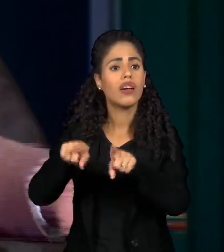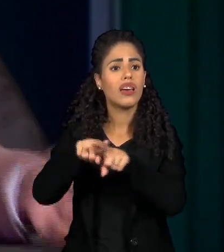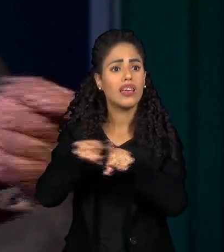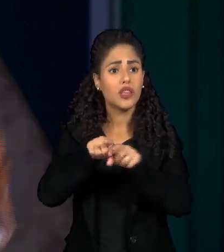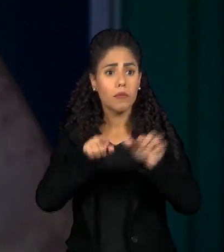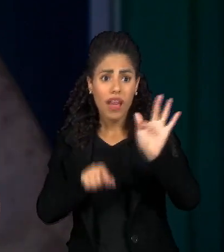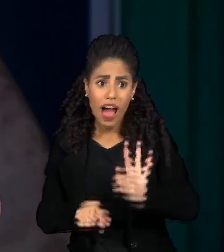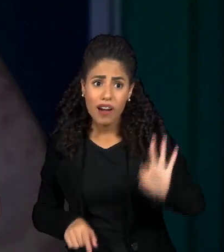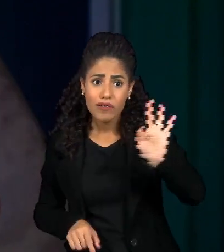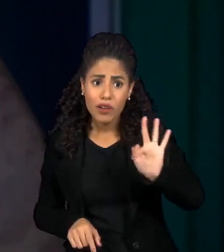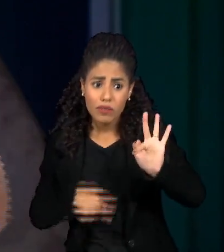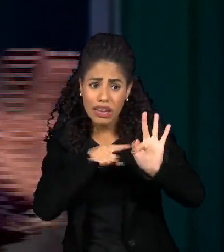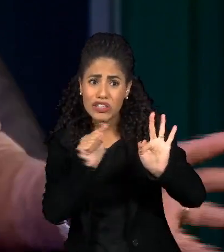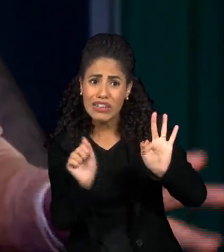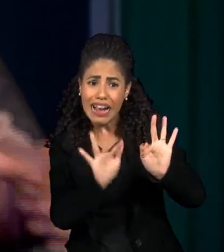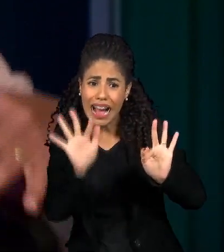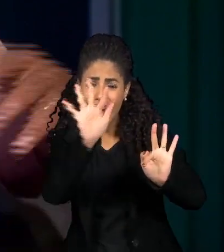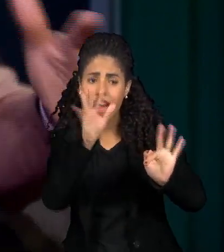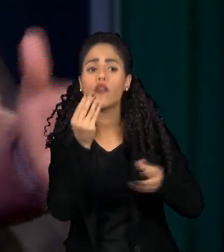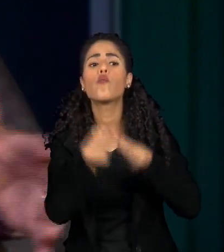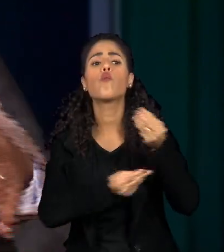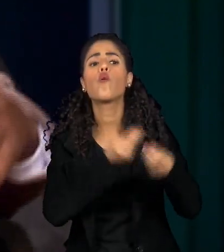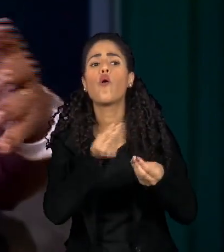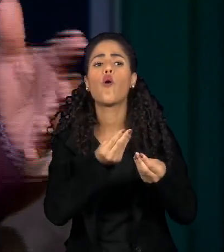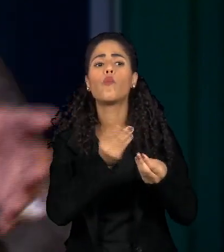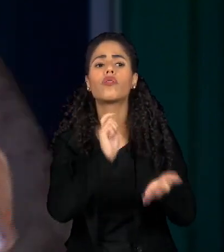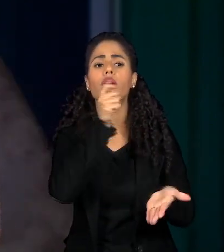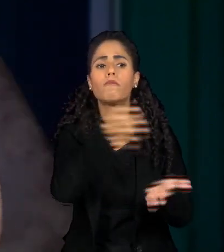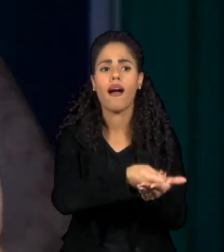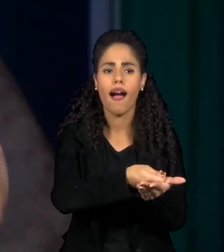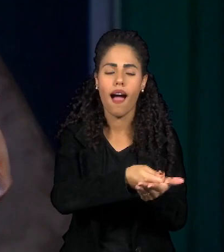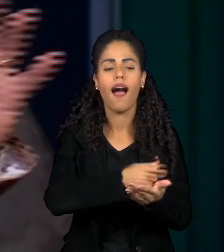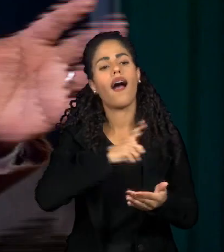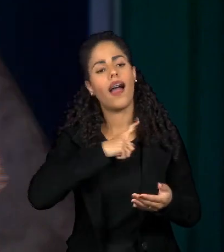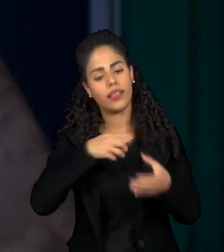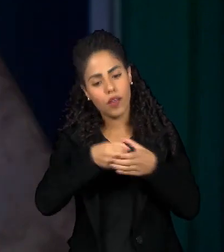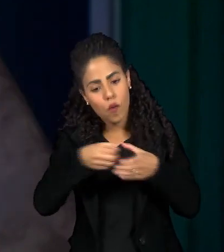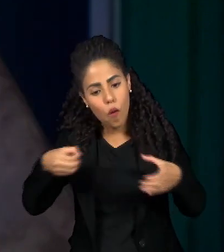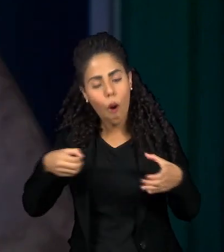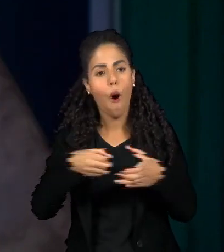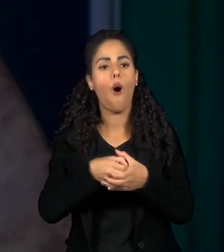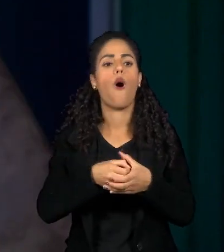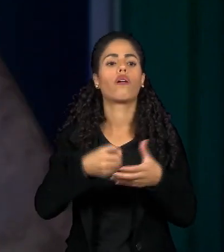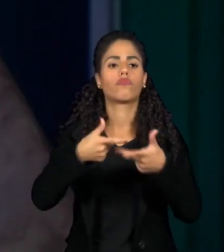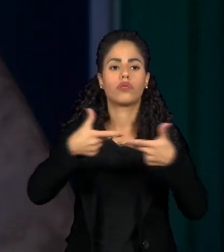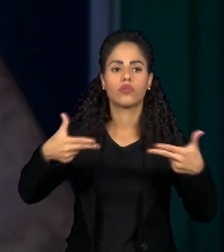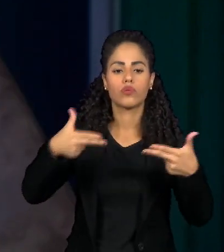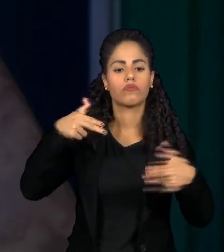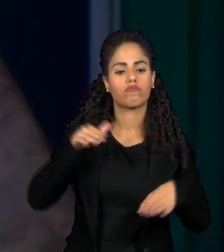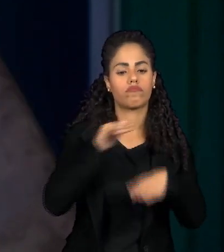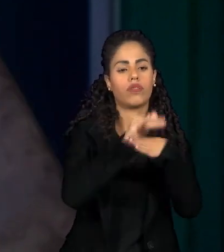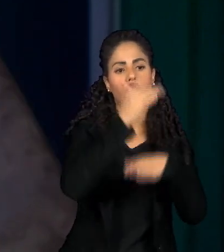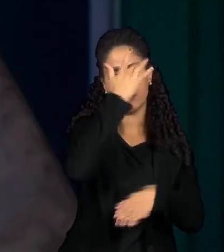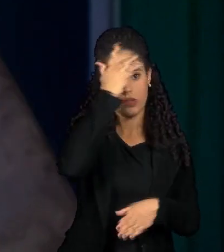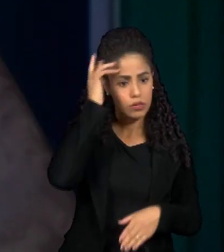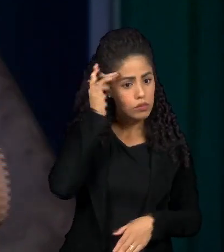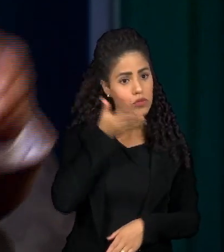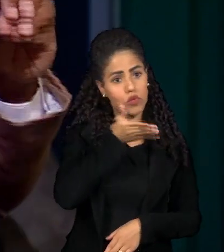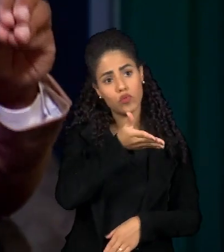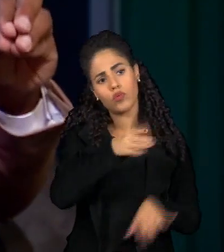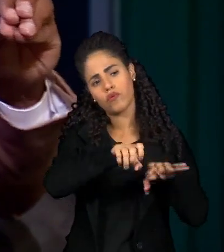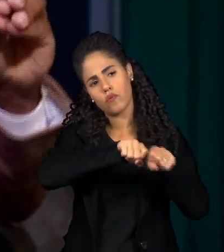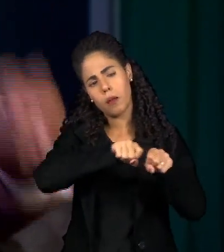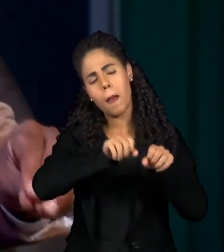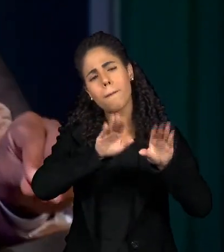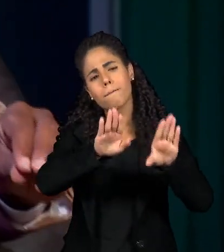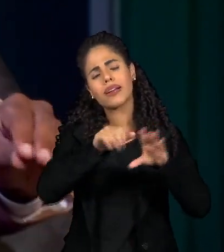não tem dinheiro para pagar. A alternativa são as cotas, as ações afirmativas que estão ajudando a formar esses profissionais negros.